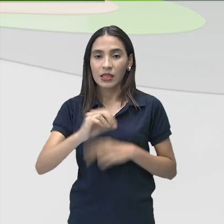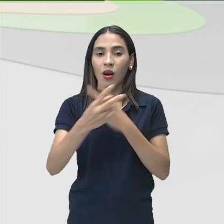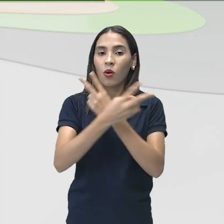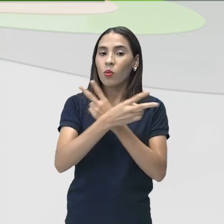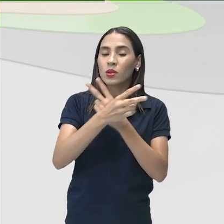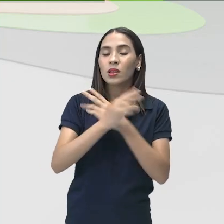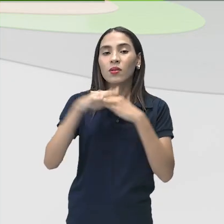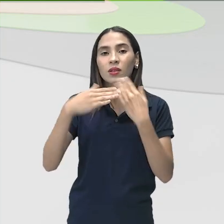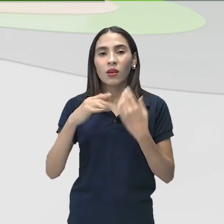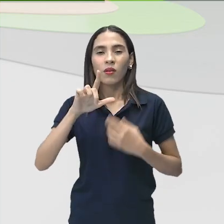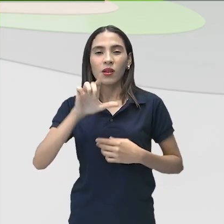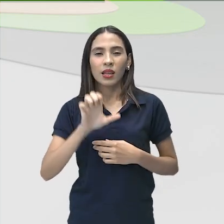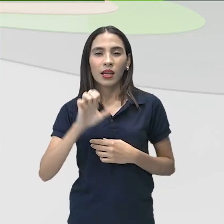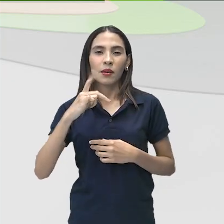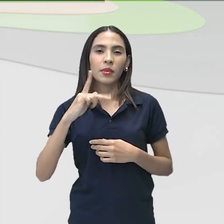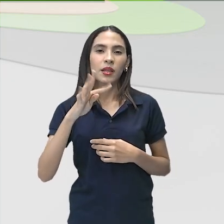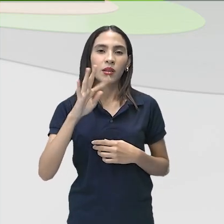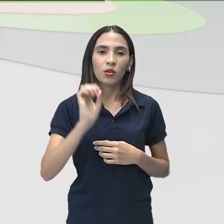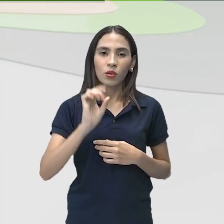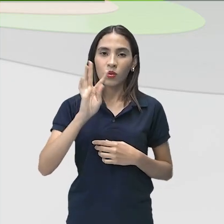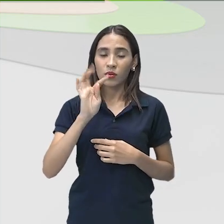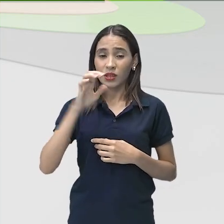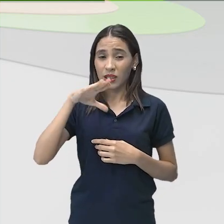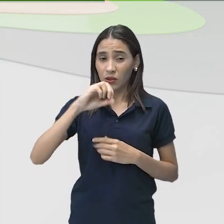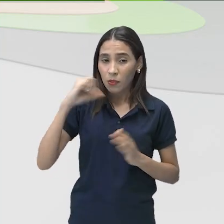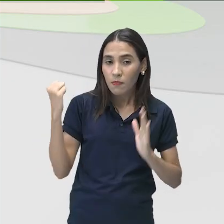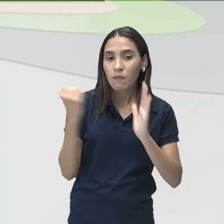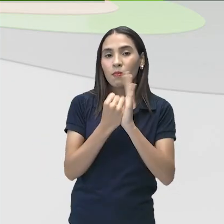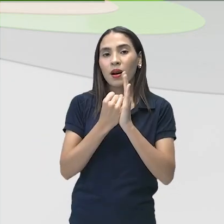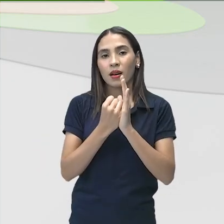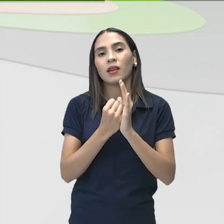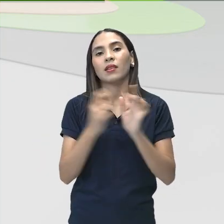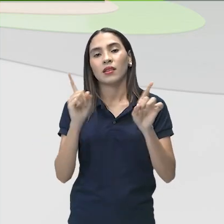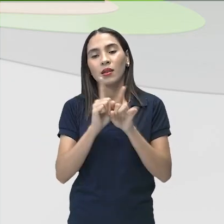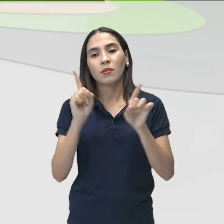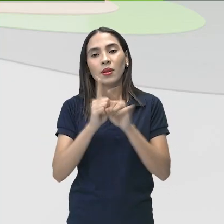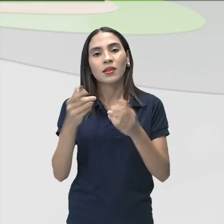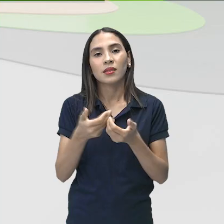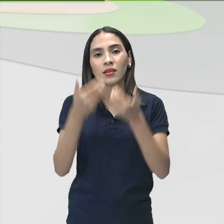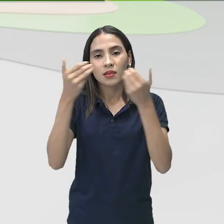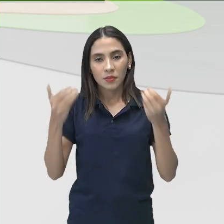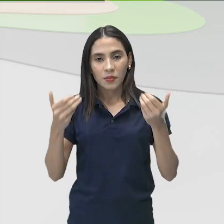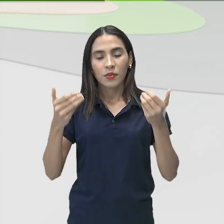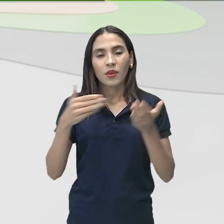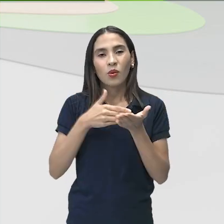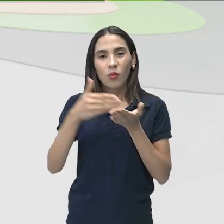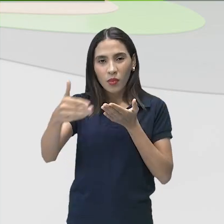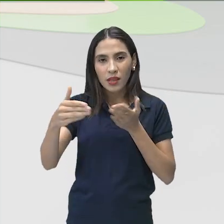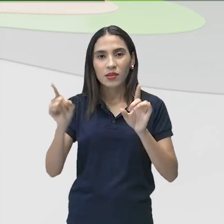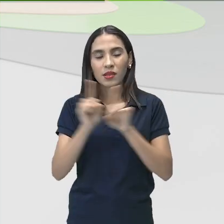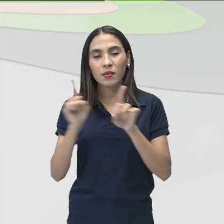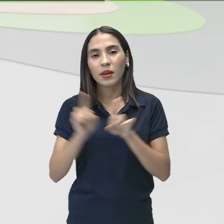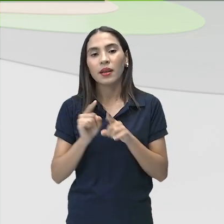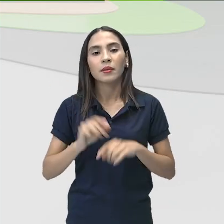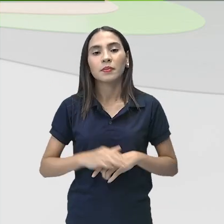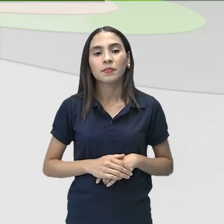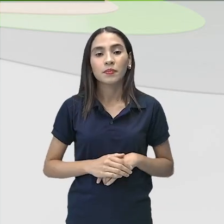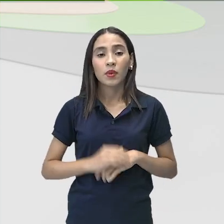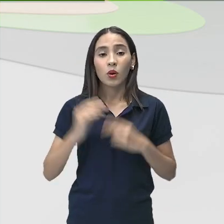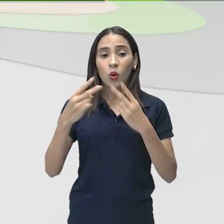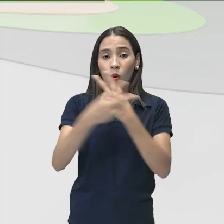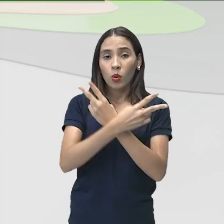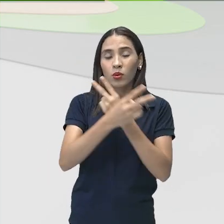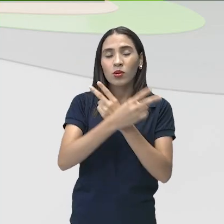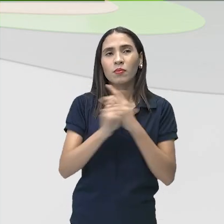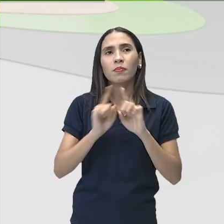no leptóteno, o que de fato marca essa subfase, esse início da condensação dos